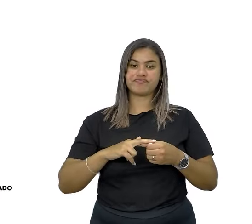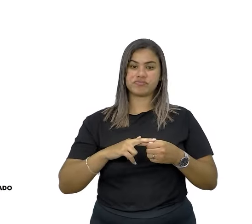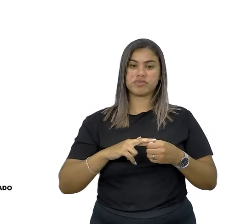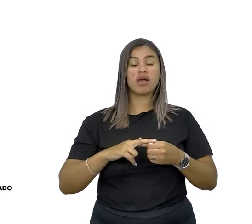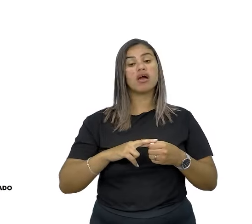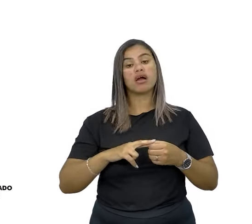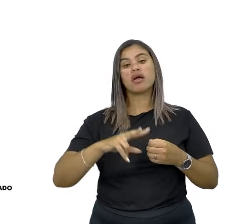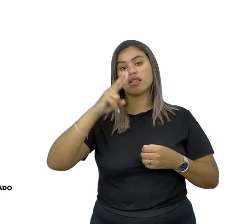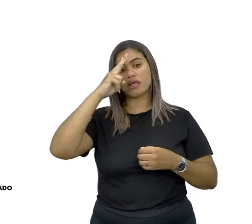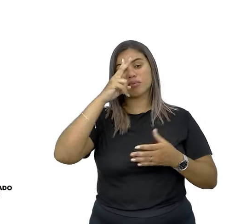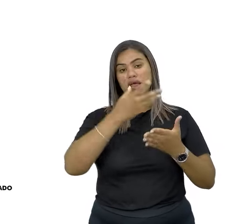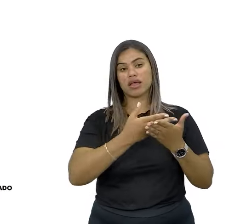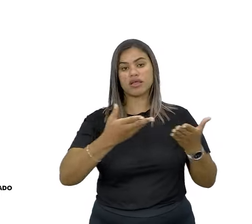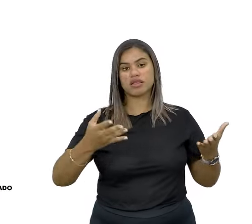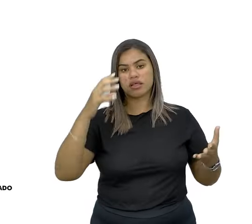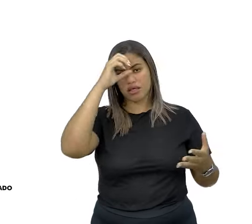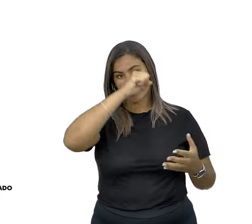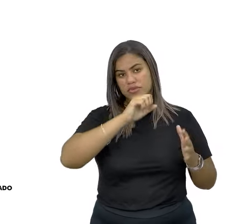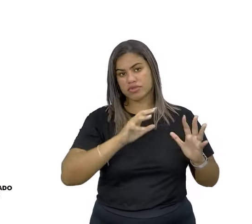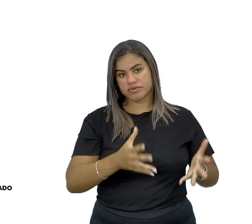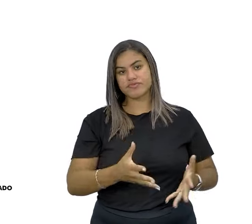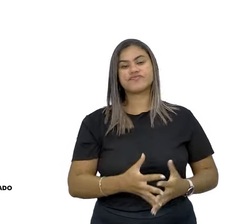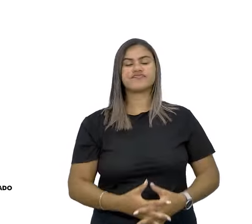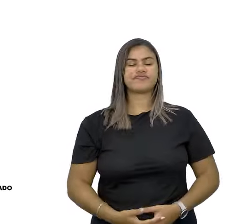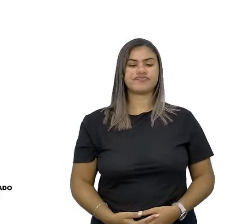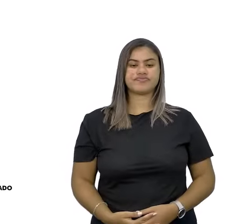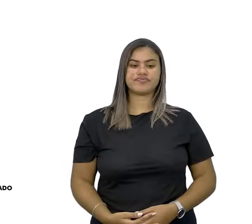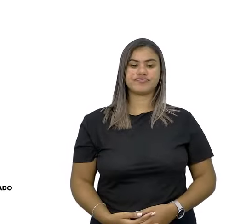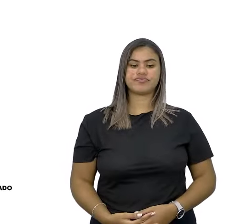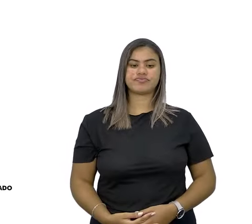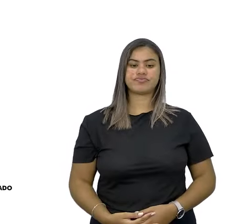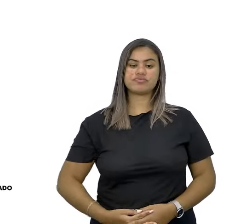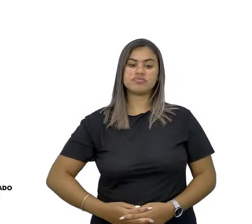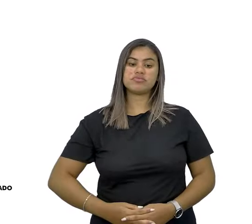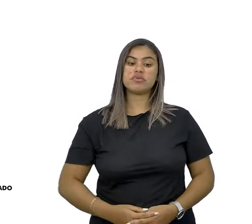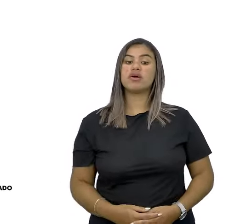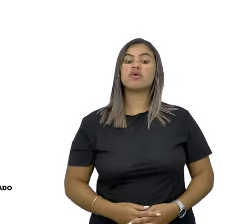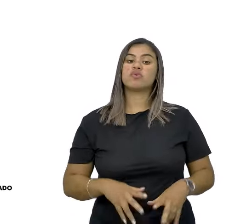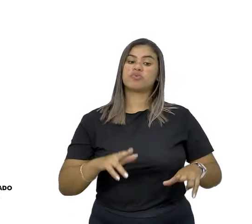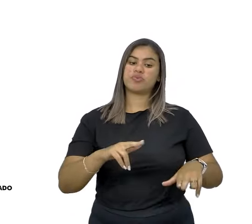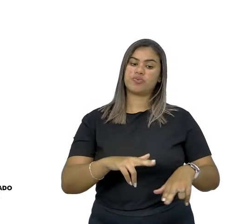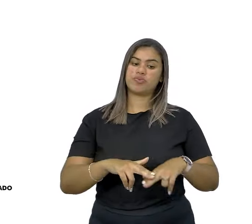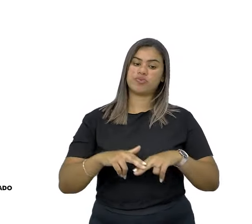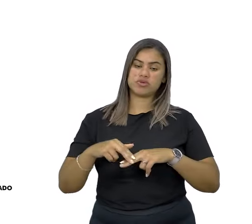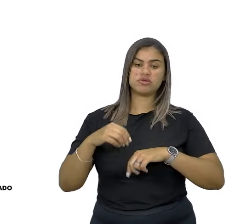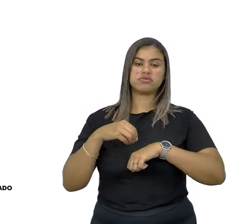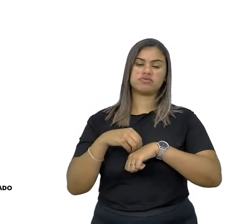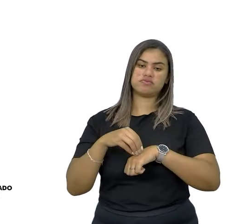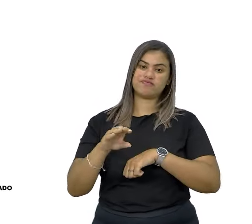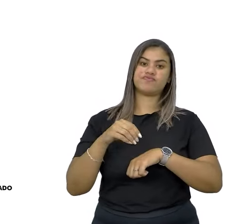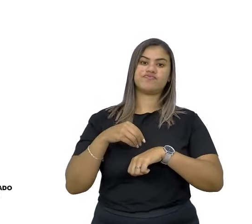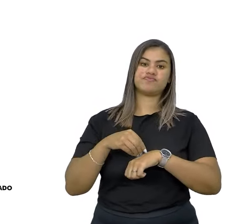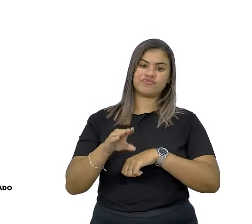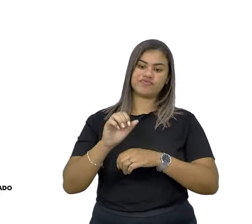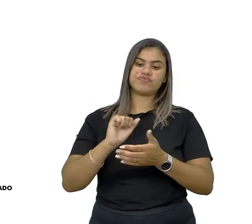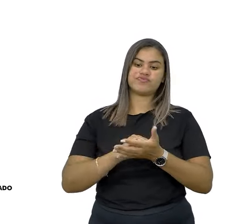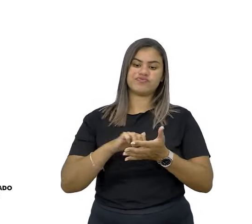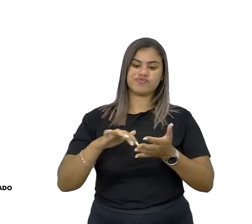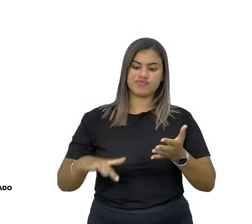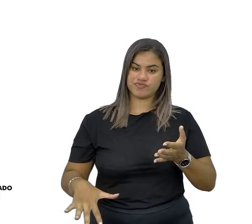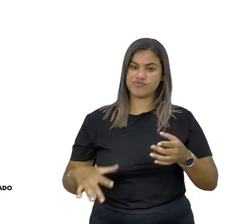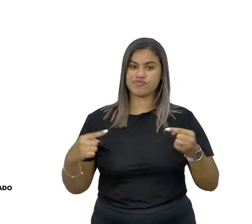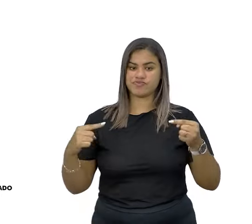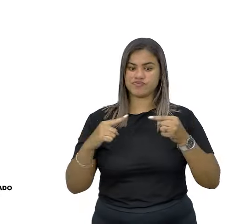de conhecimentos prévios das aulas anteriores. Desse modo, sugerimos atividades com caráter